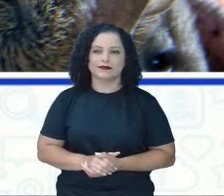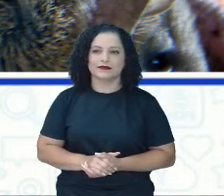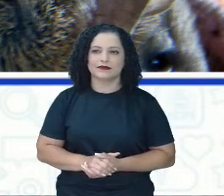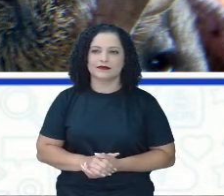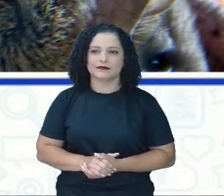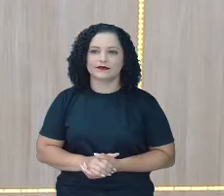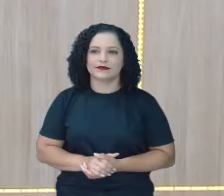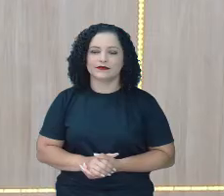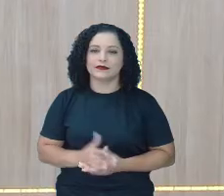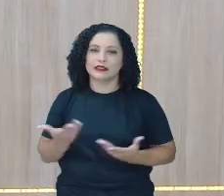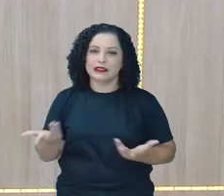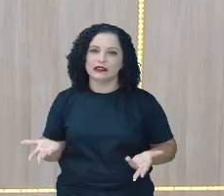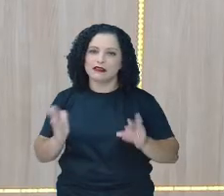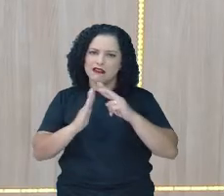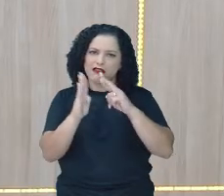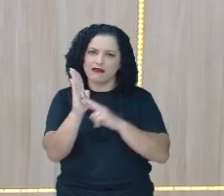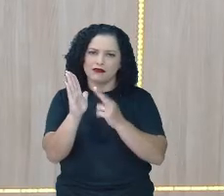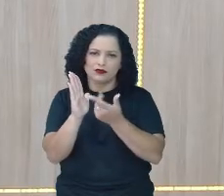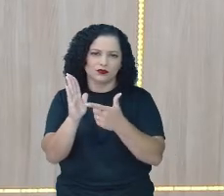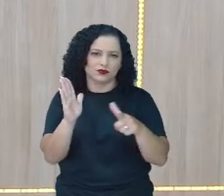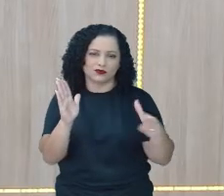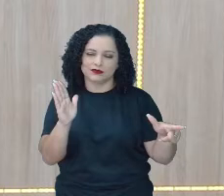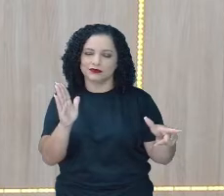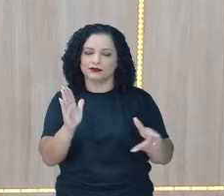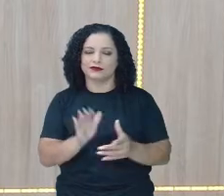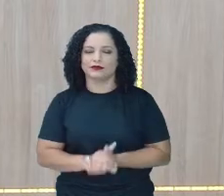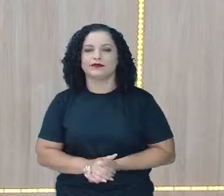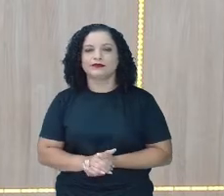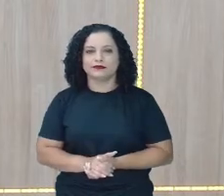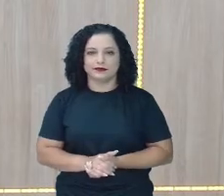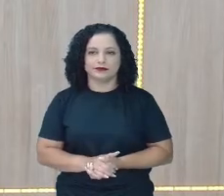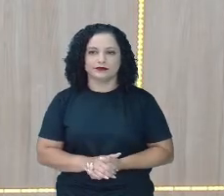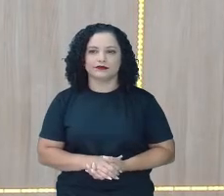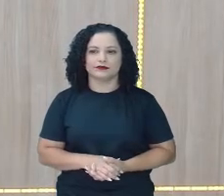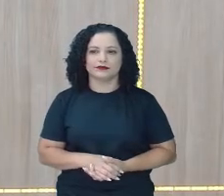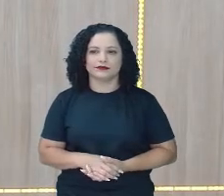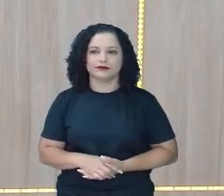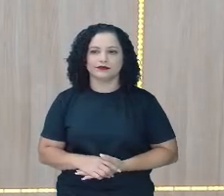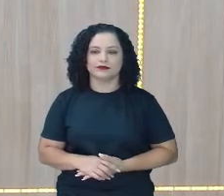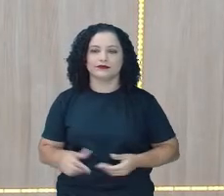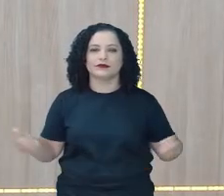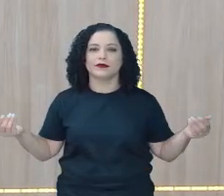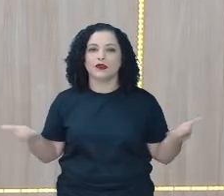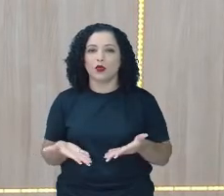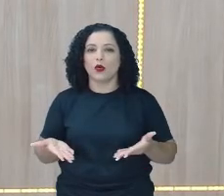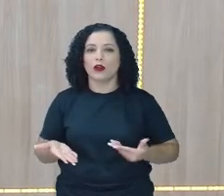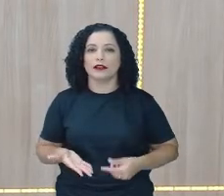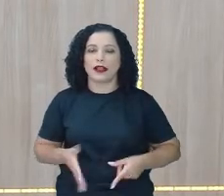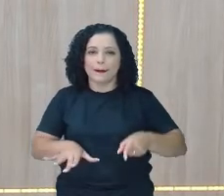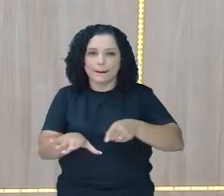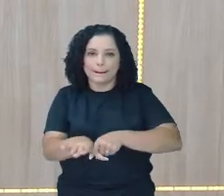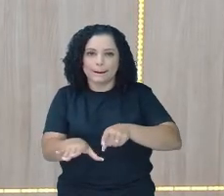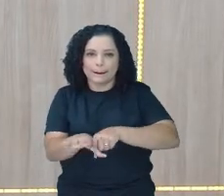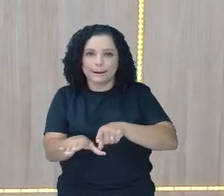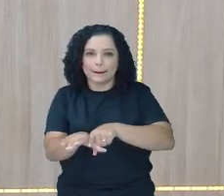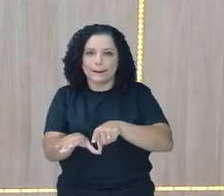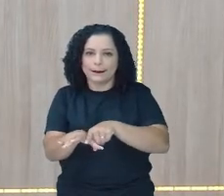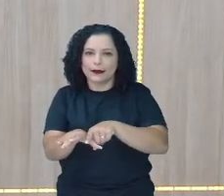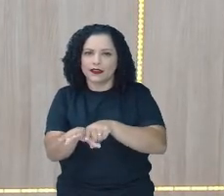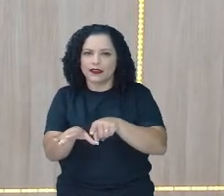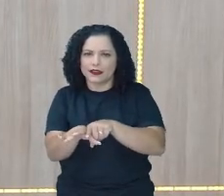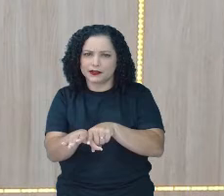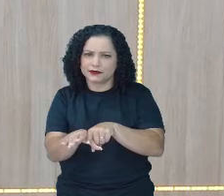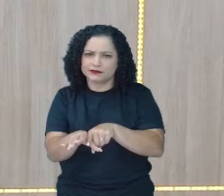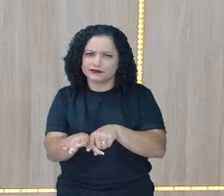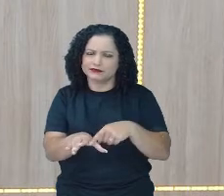como muito... É irregular. Apenas é irregular e a gente tem que procurar saber disso aqui. Uma das coisas que mais me revoltam na questão